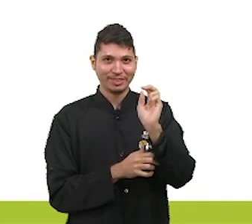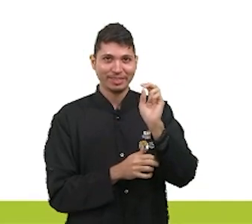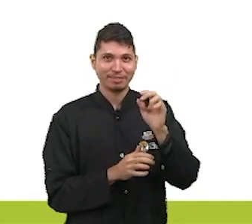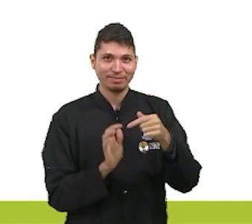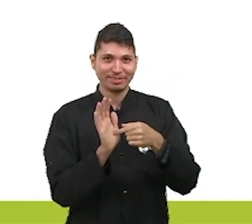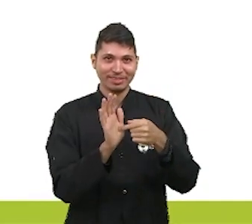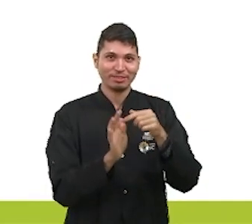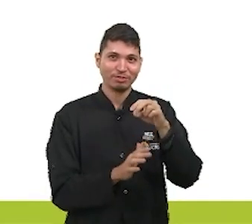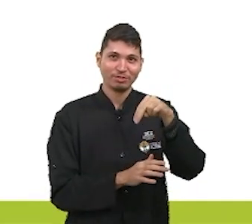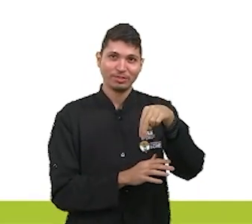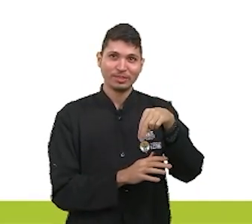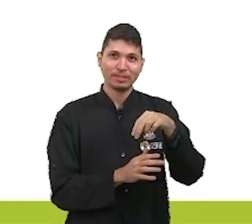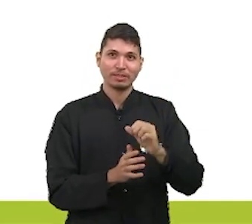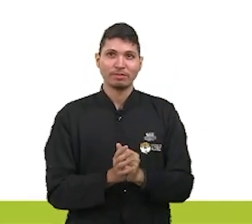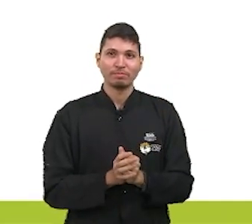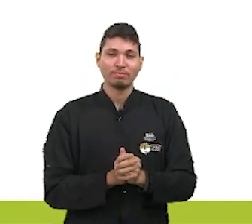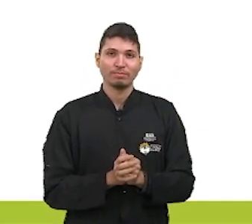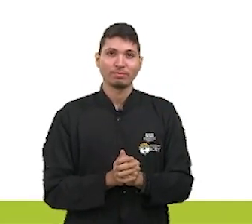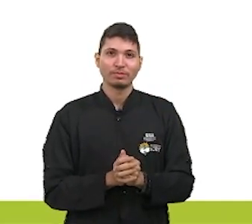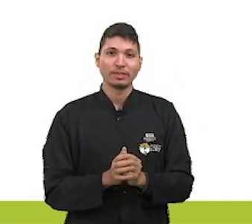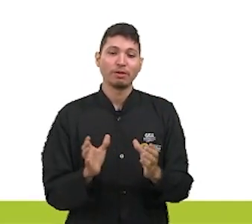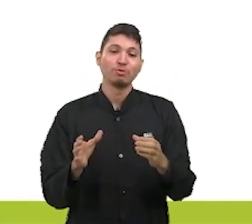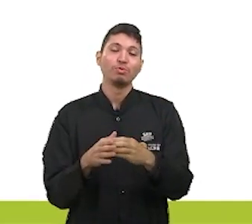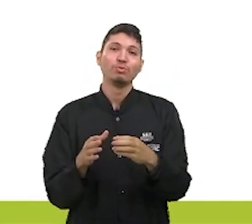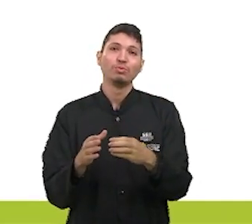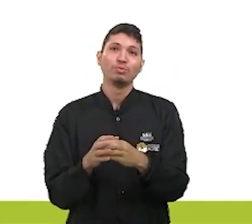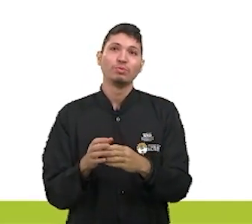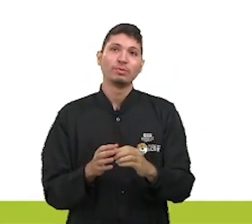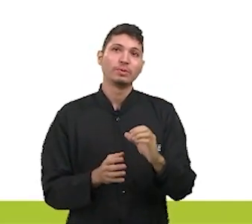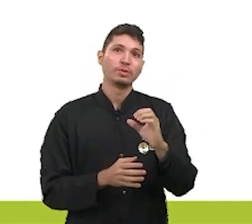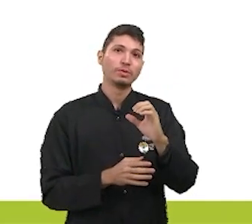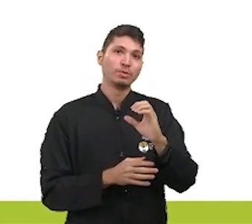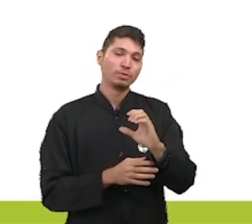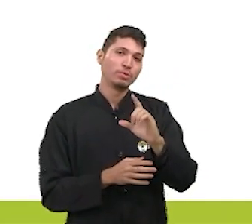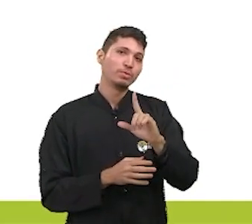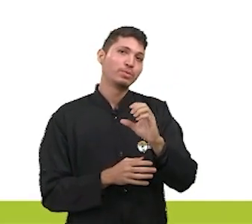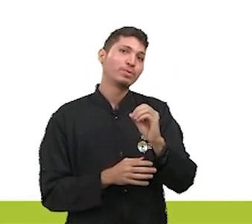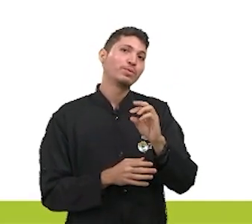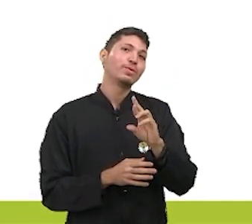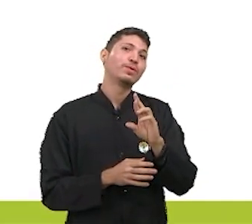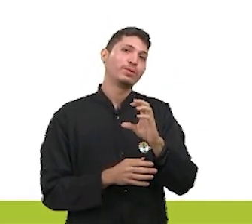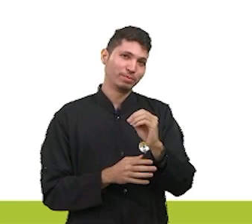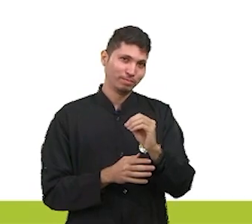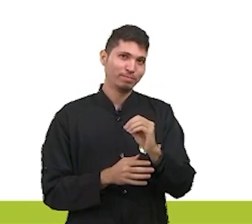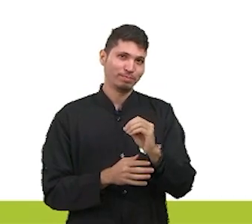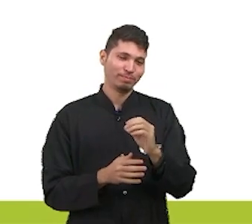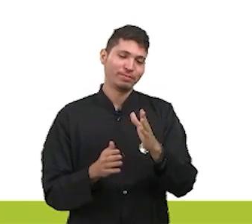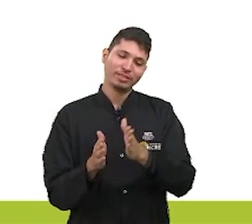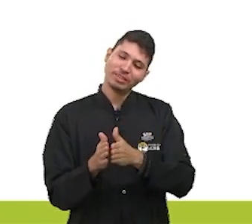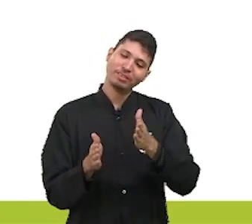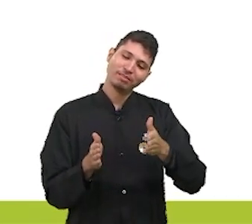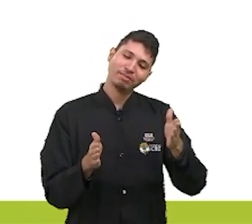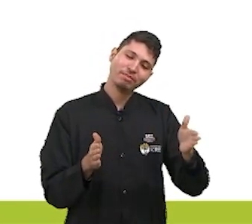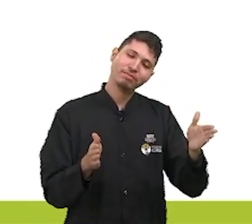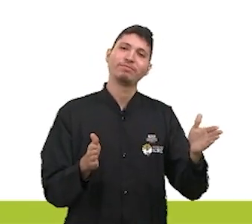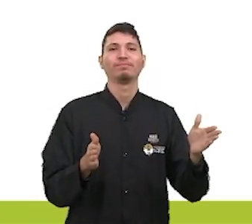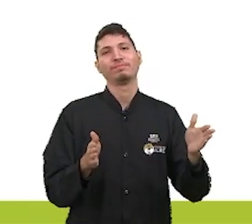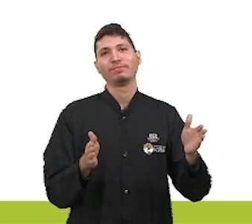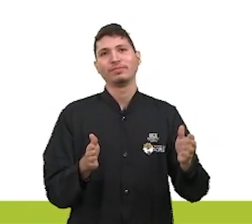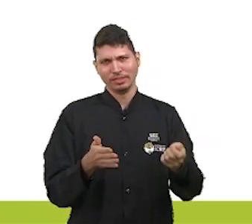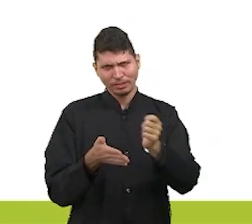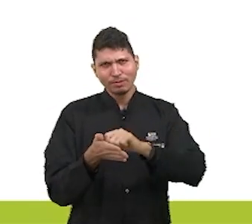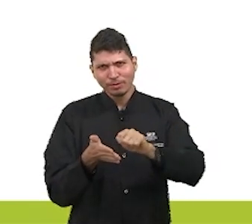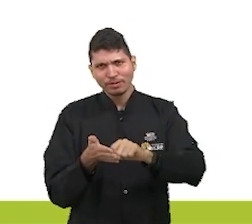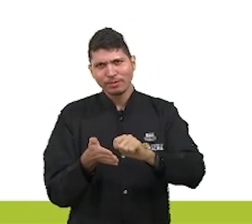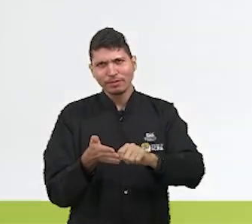nitrogênio. Clube, qual seria o elemento químico? Cloro. E assim por diante. Anotaram? Todo mundo anotou direitinho